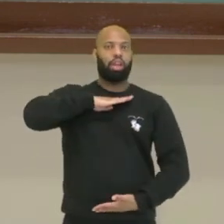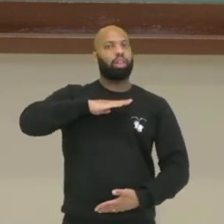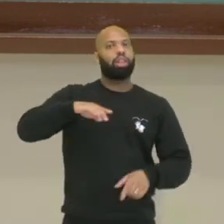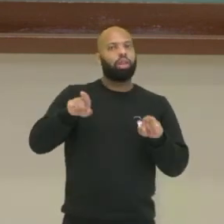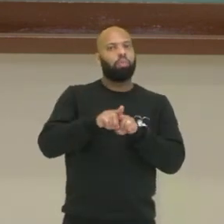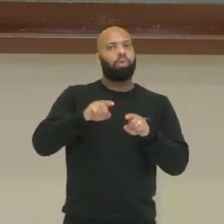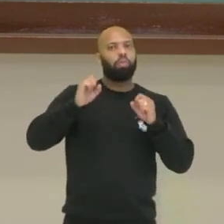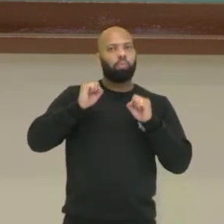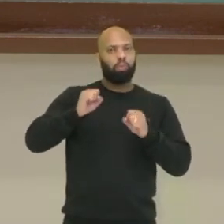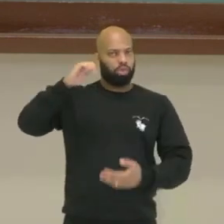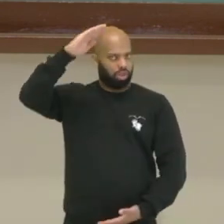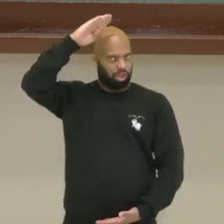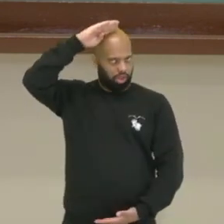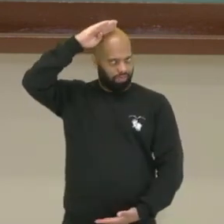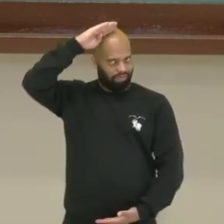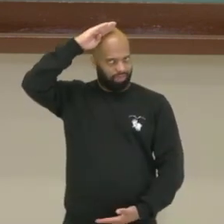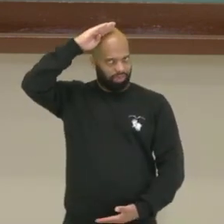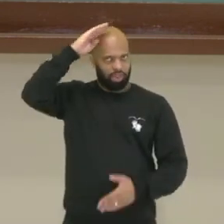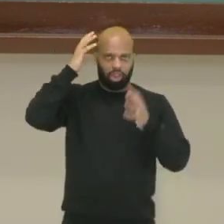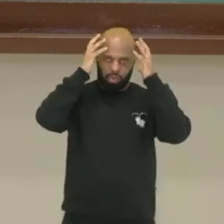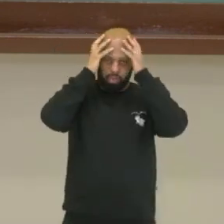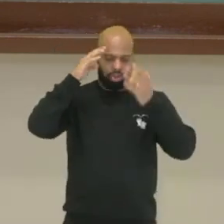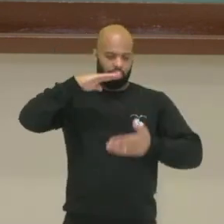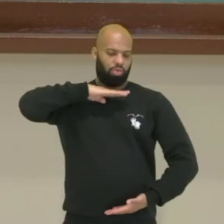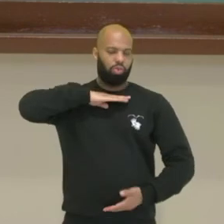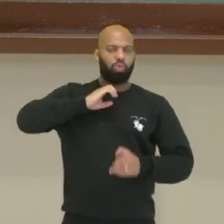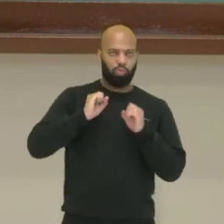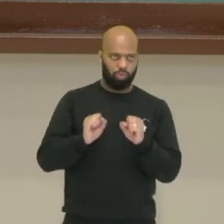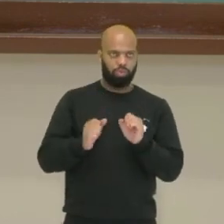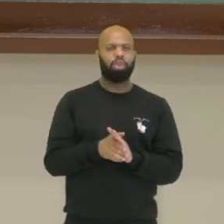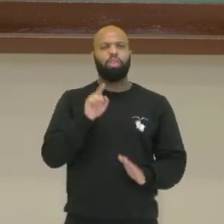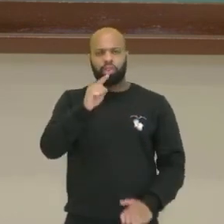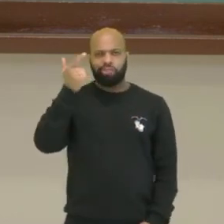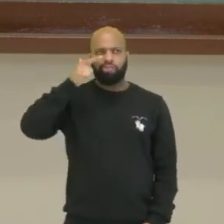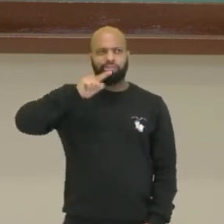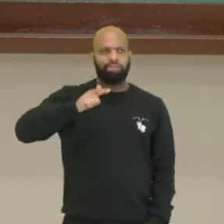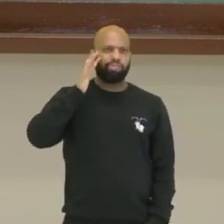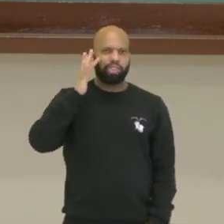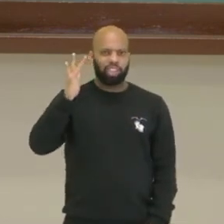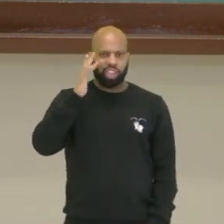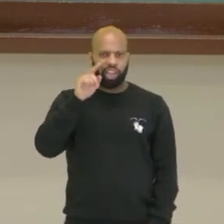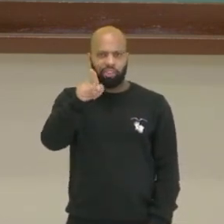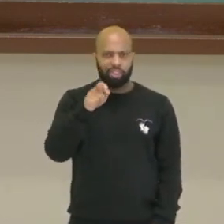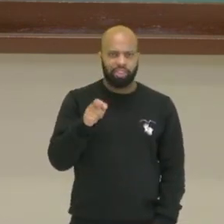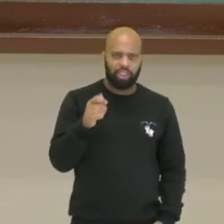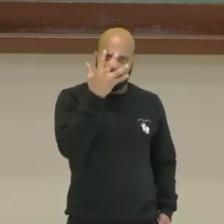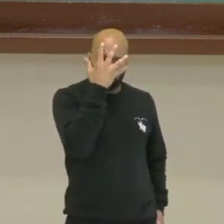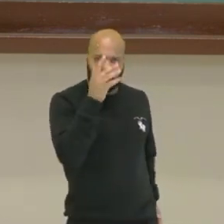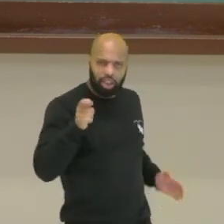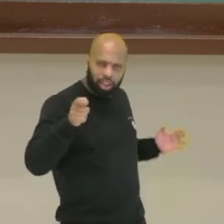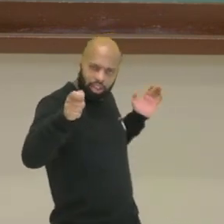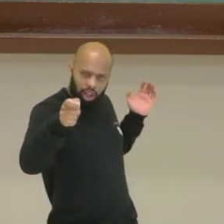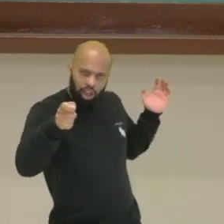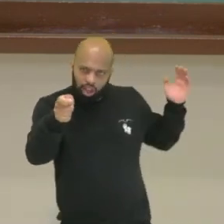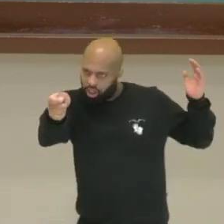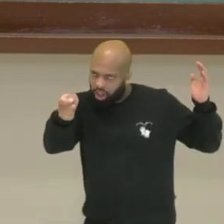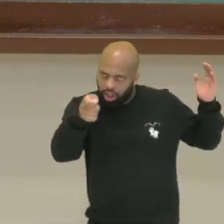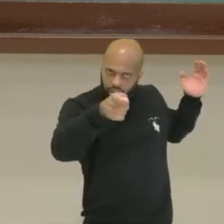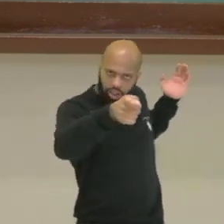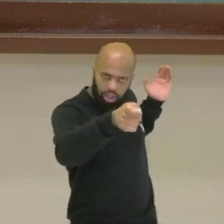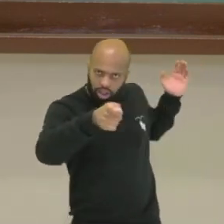cabeça. Conseguiram imaginar que vocês estão ali lutando com o seu